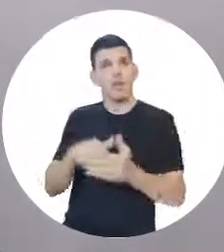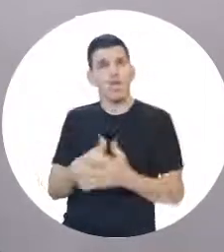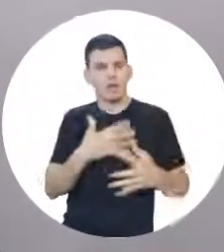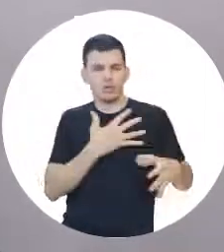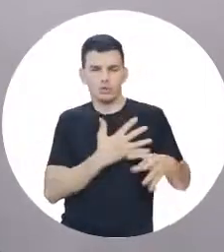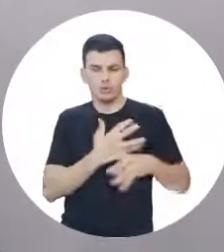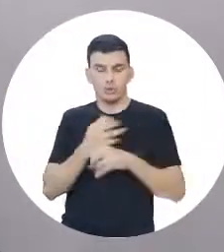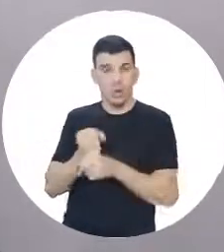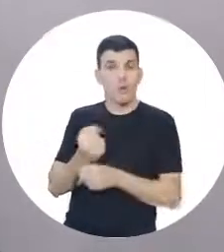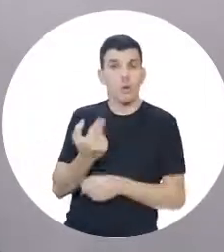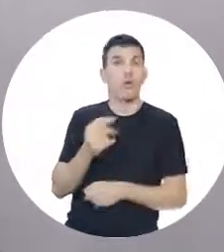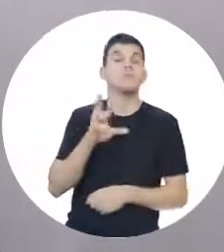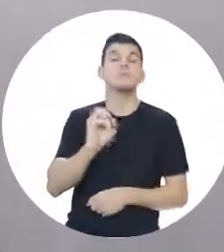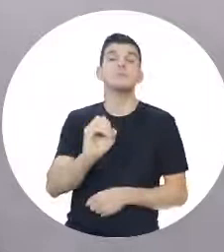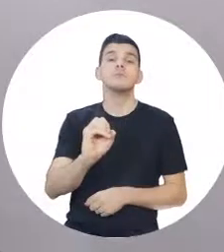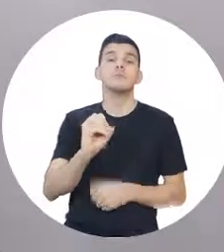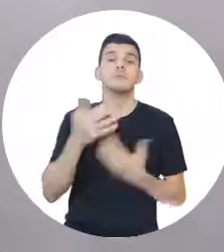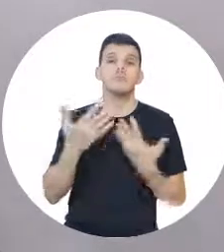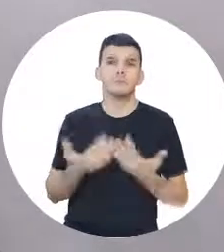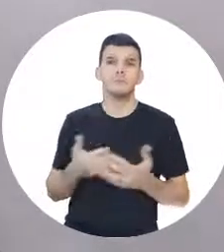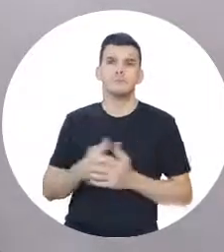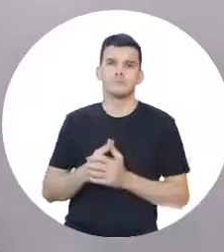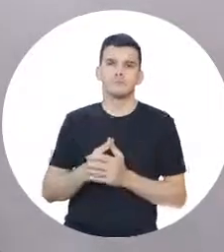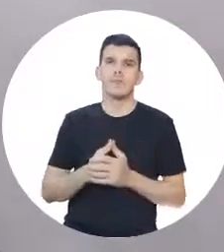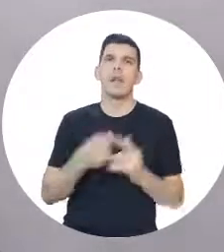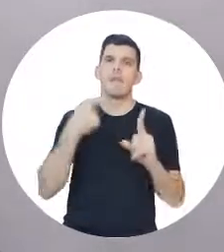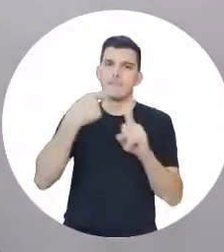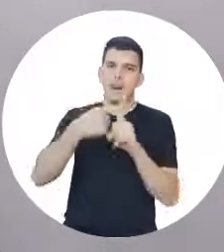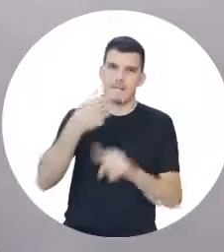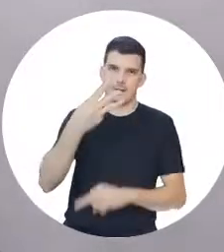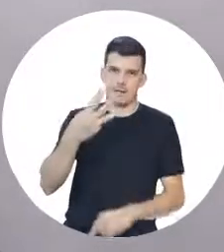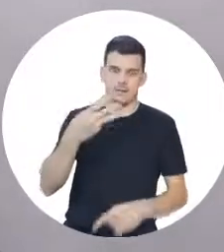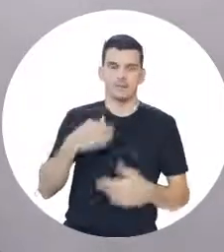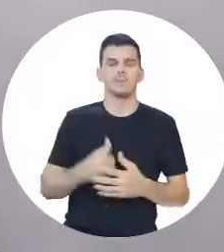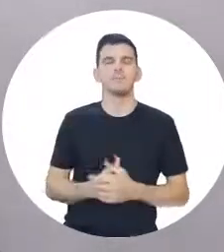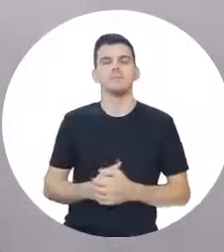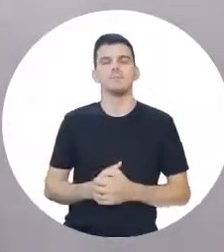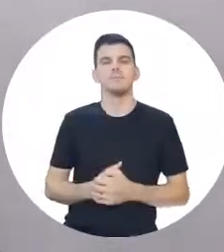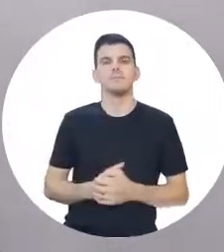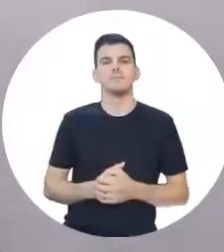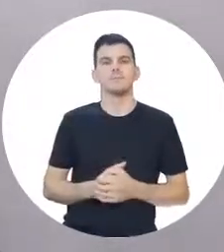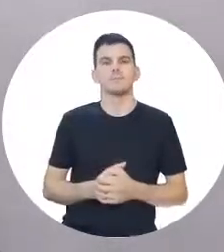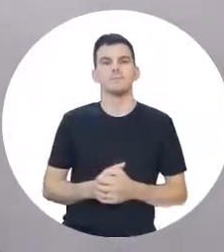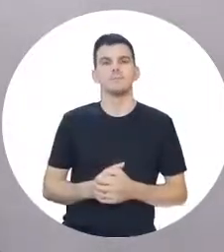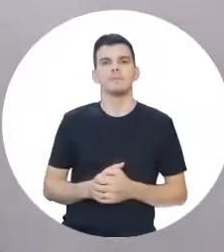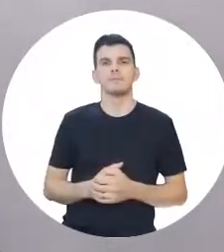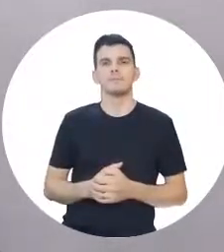meio que essa somatória vai dar zero? Mais 3.